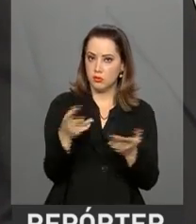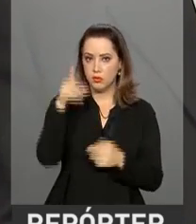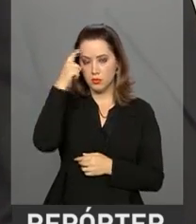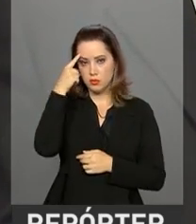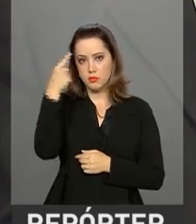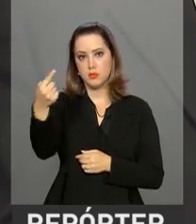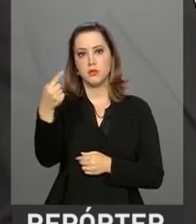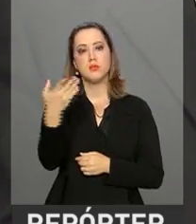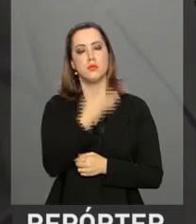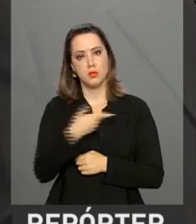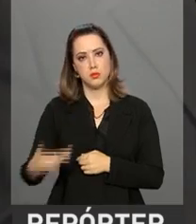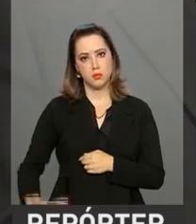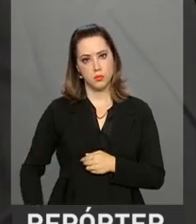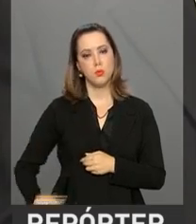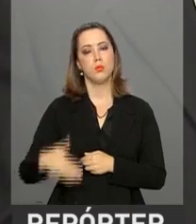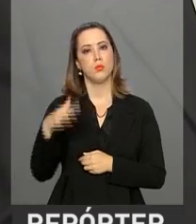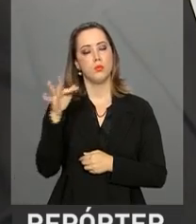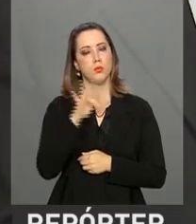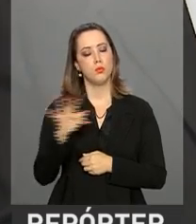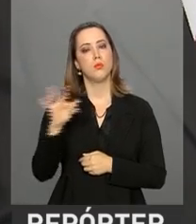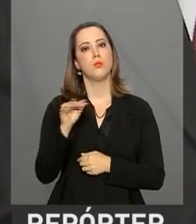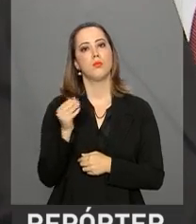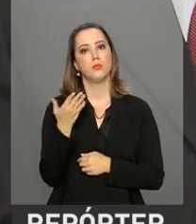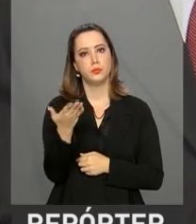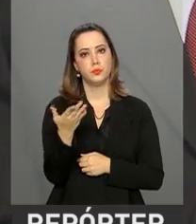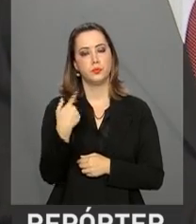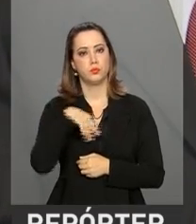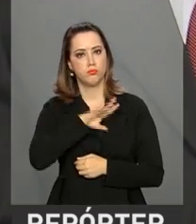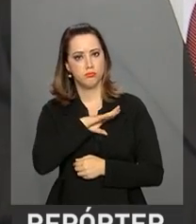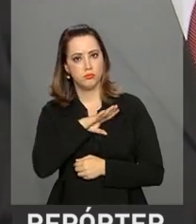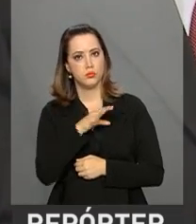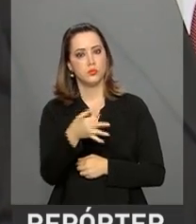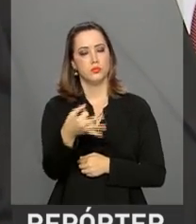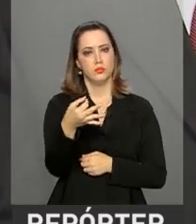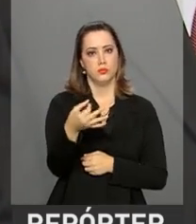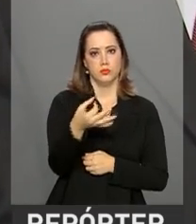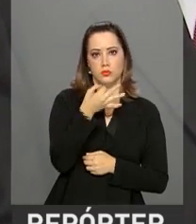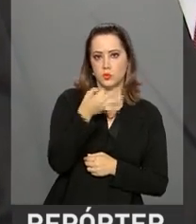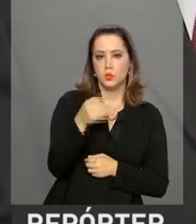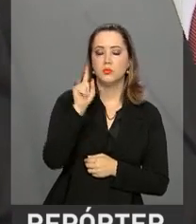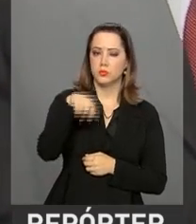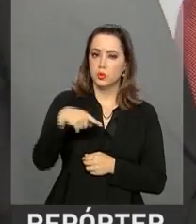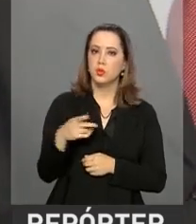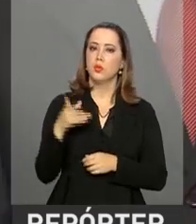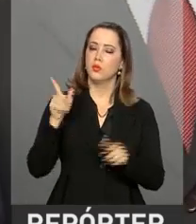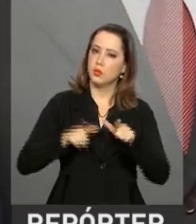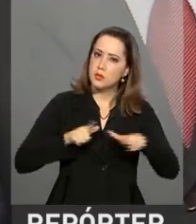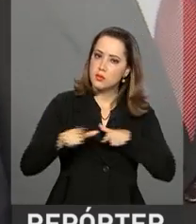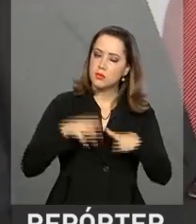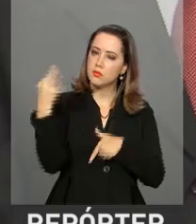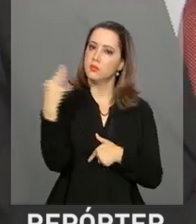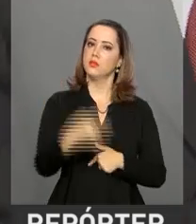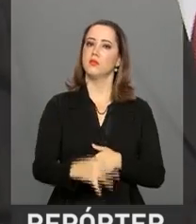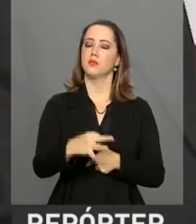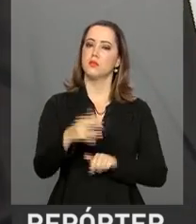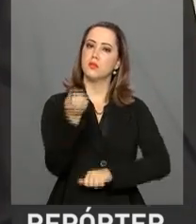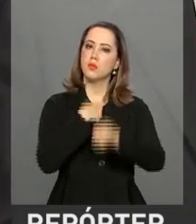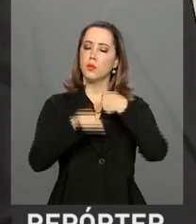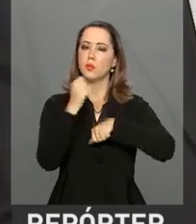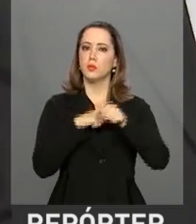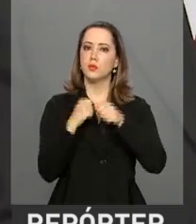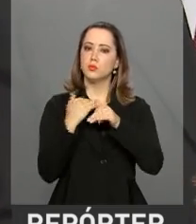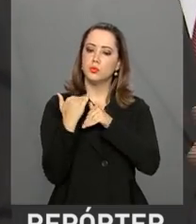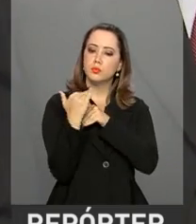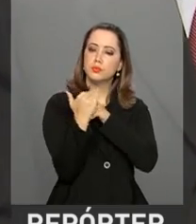governo Central nós achamos que nós estamos tomando o caminho correto a economia como diz o ministro meed o Diogo